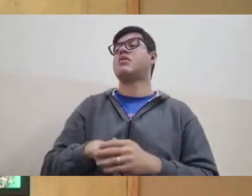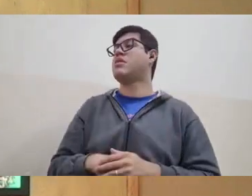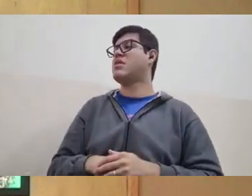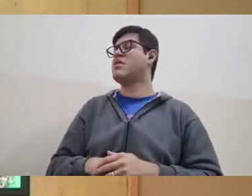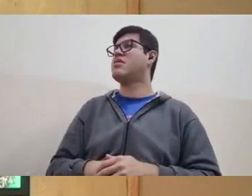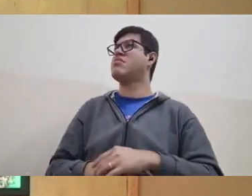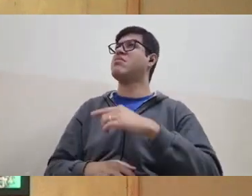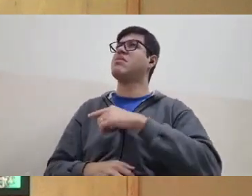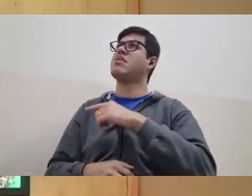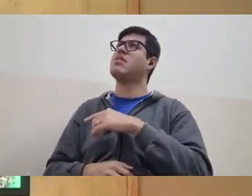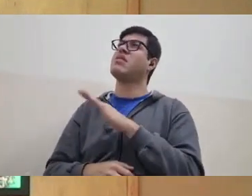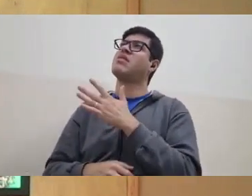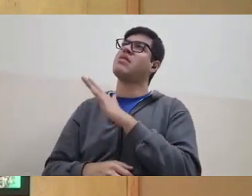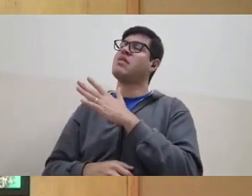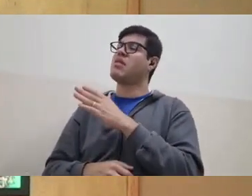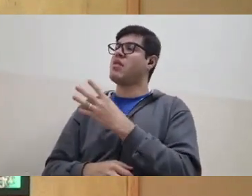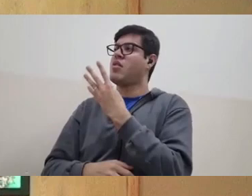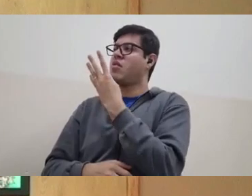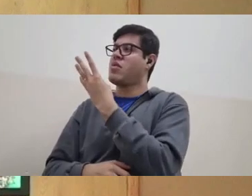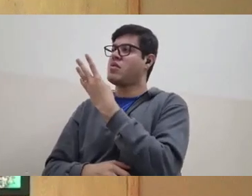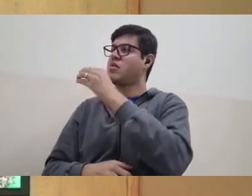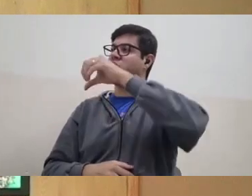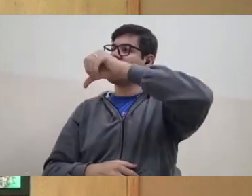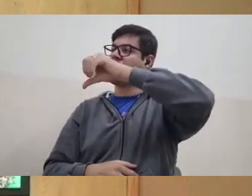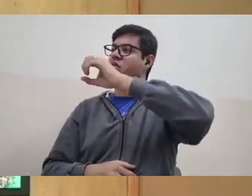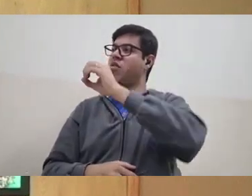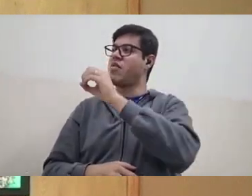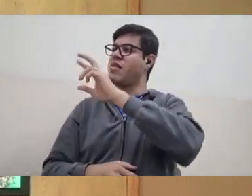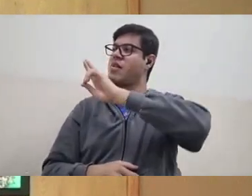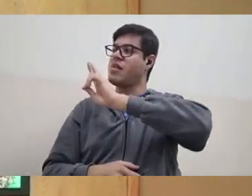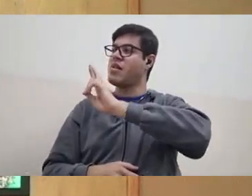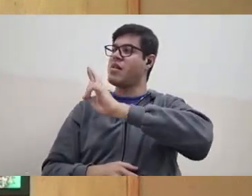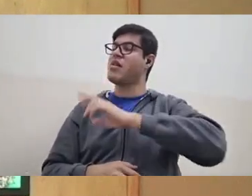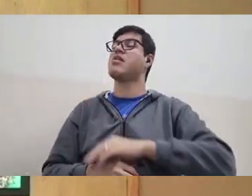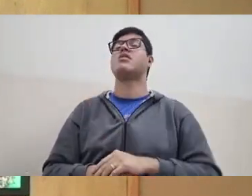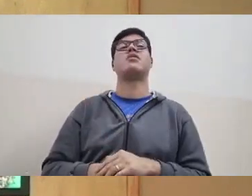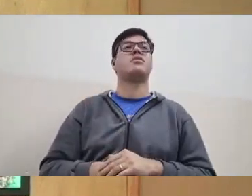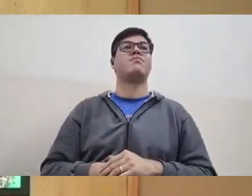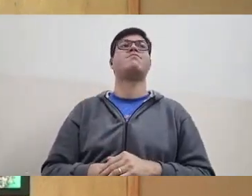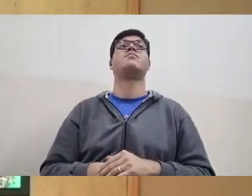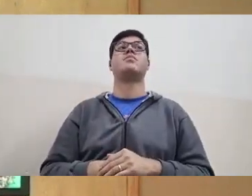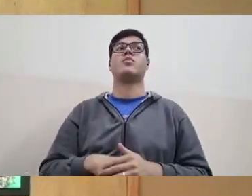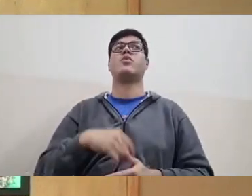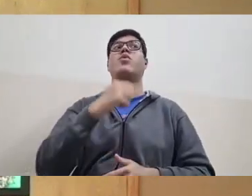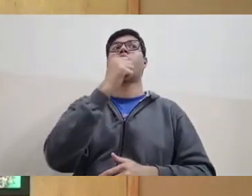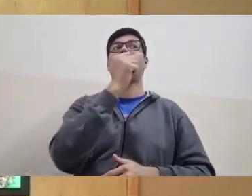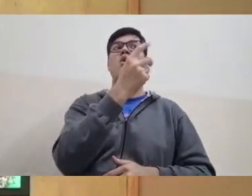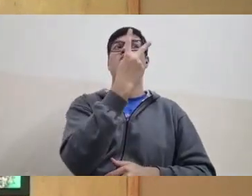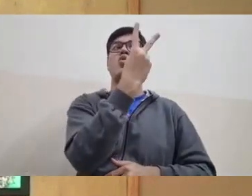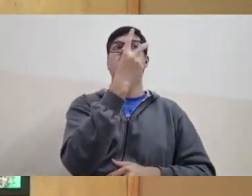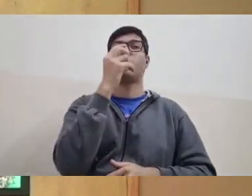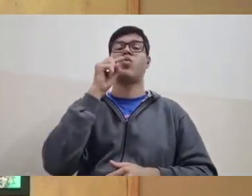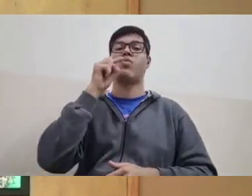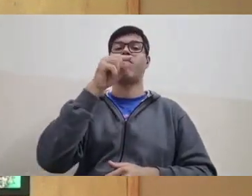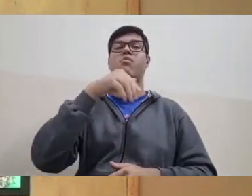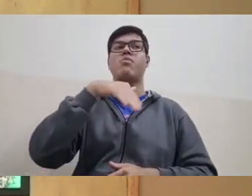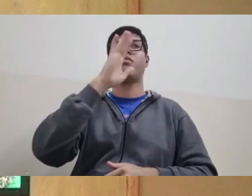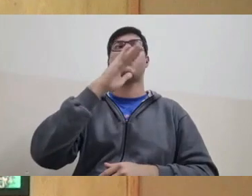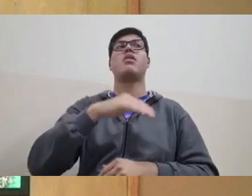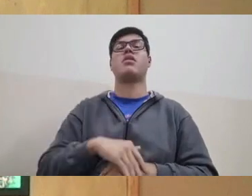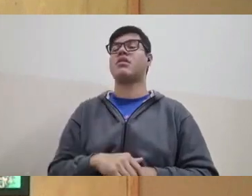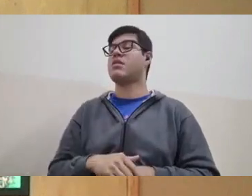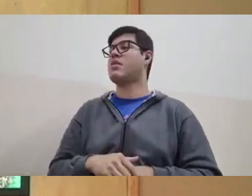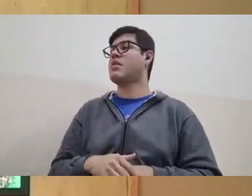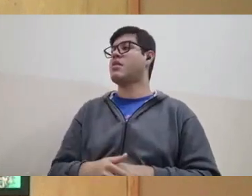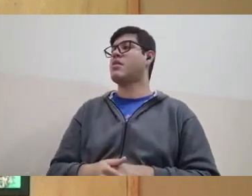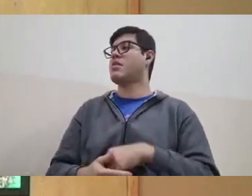realmente vai 490 coisas aqui vai para 2000 viu isso